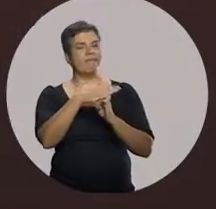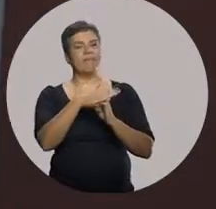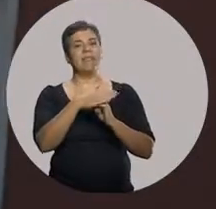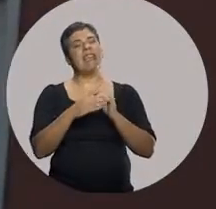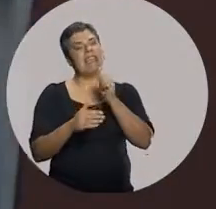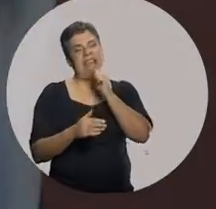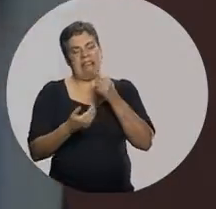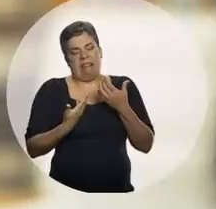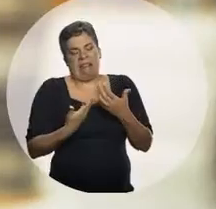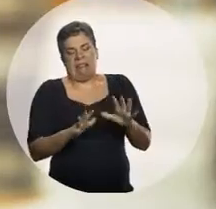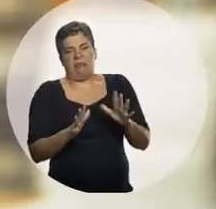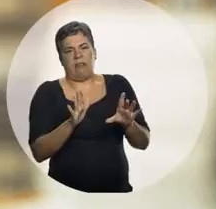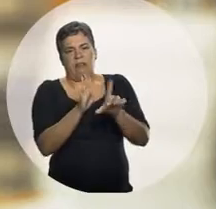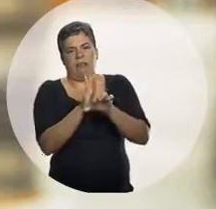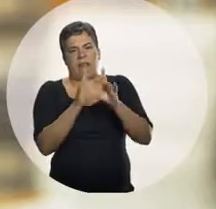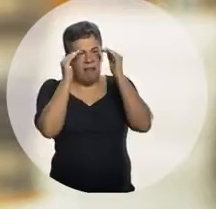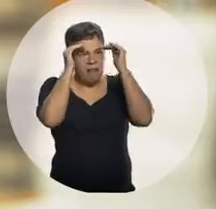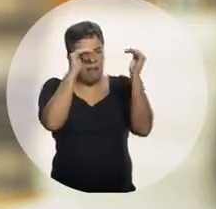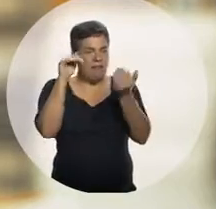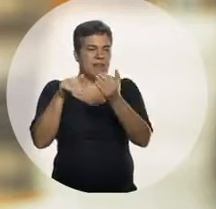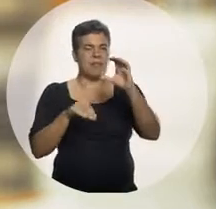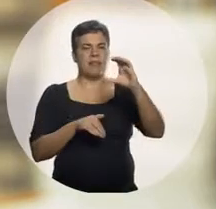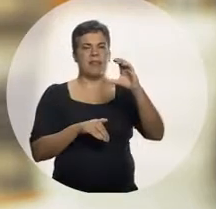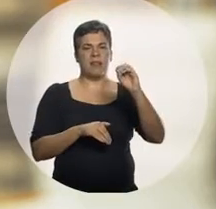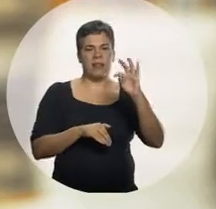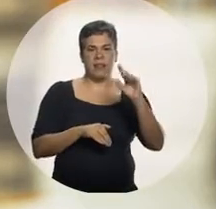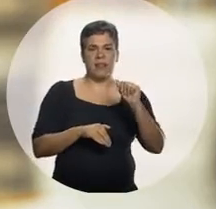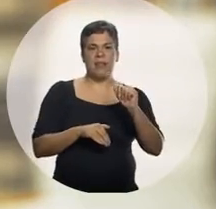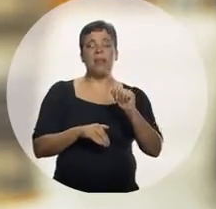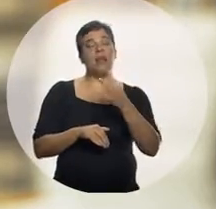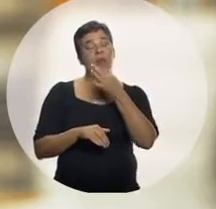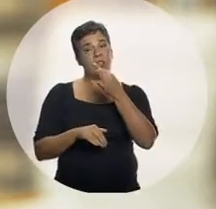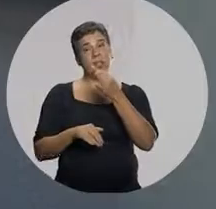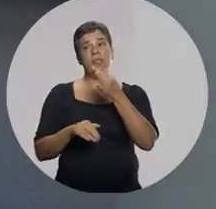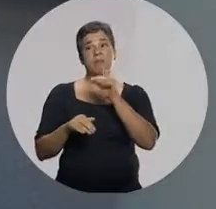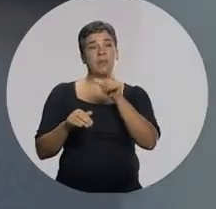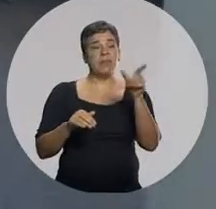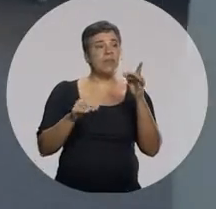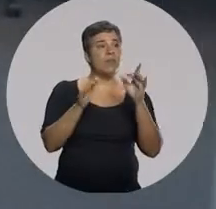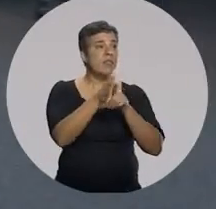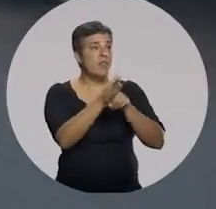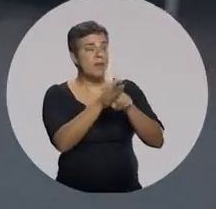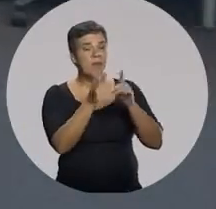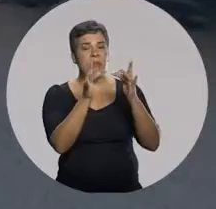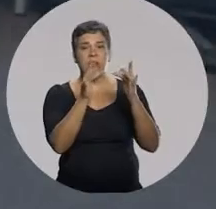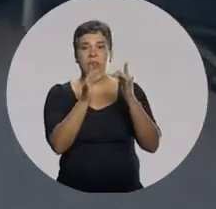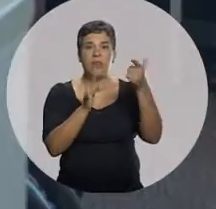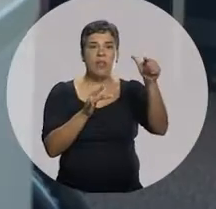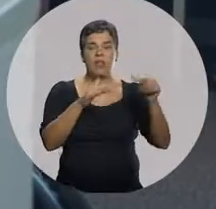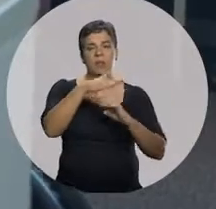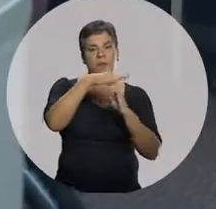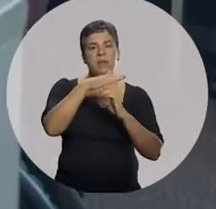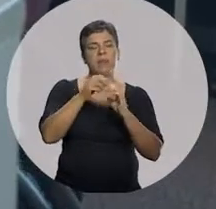que ainda resistem à lei de cotas, né, eu acho que elas poderiam entrar em contato com quem está fazendo a